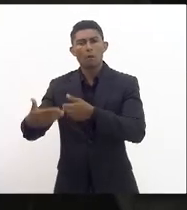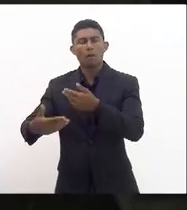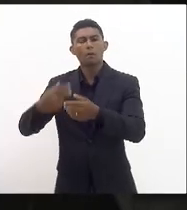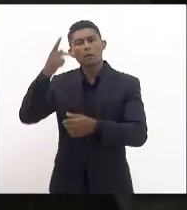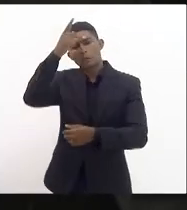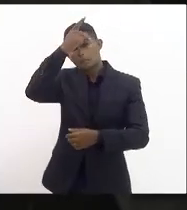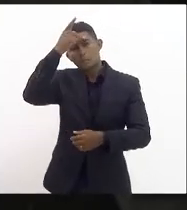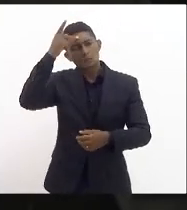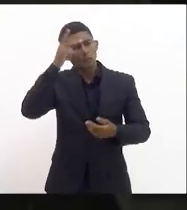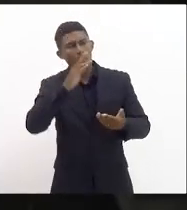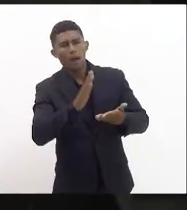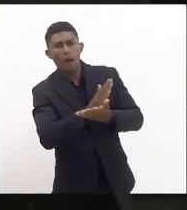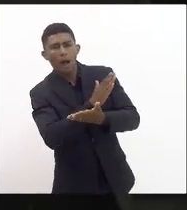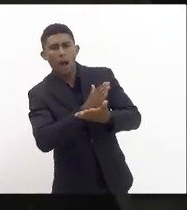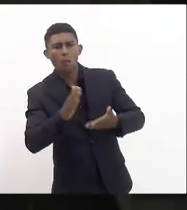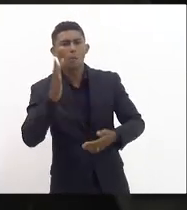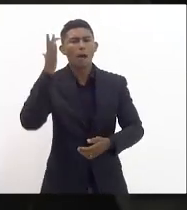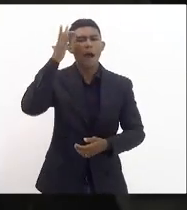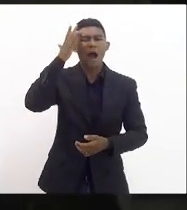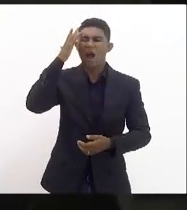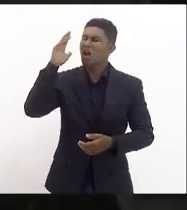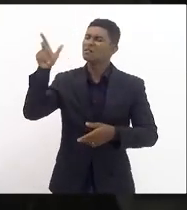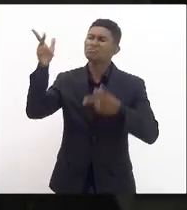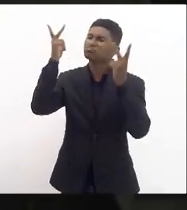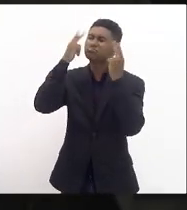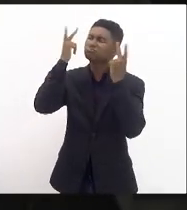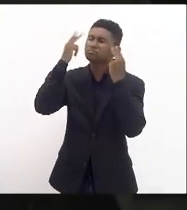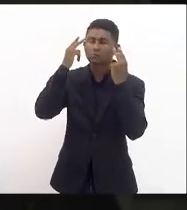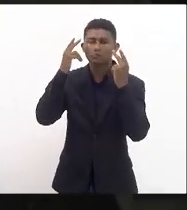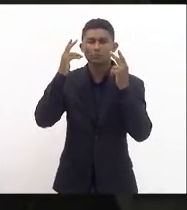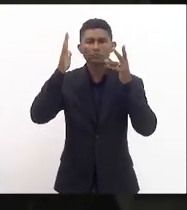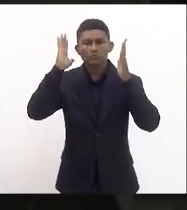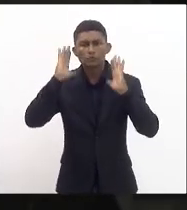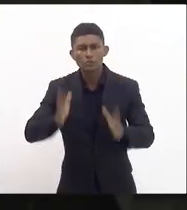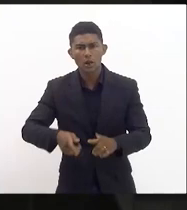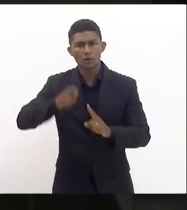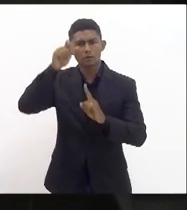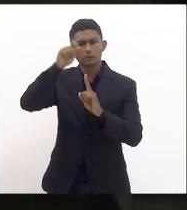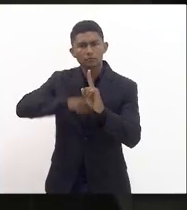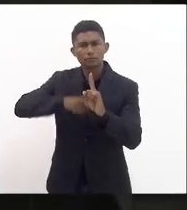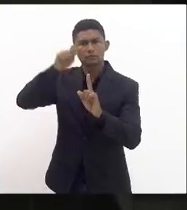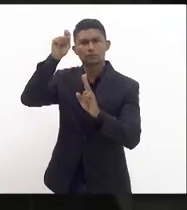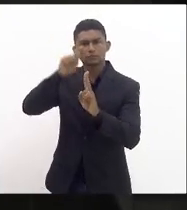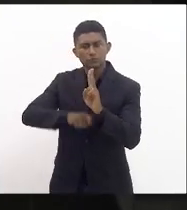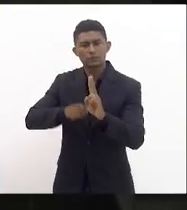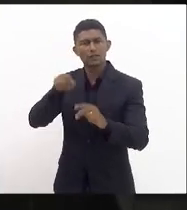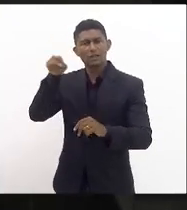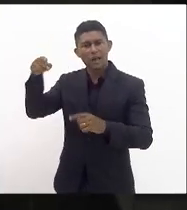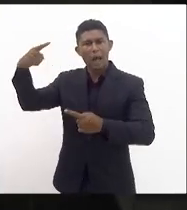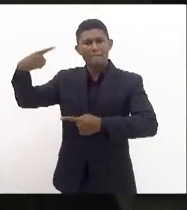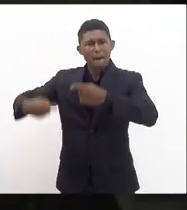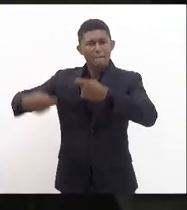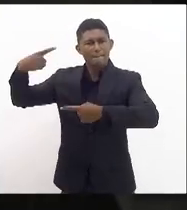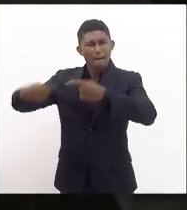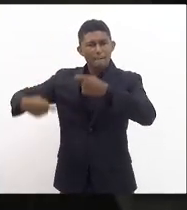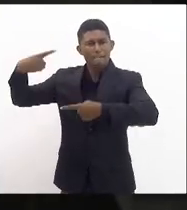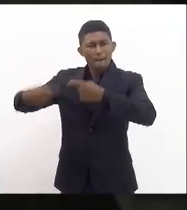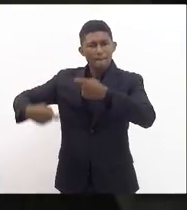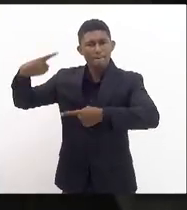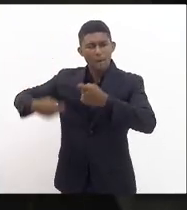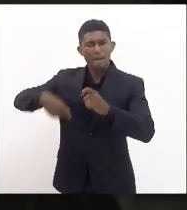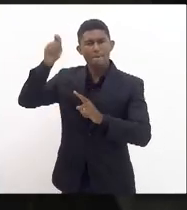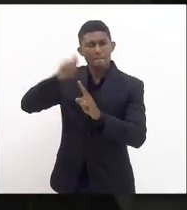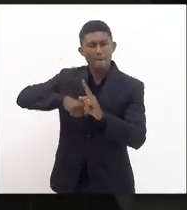normal. 2 meses já se passaram de uma guerra sangrenta, com mais